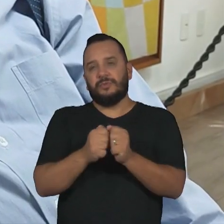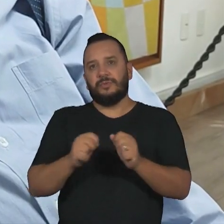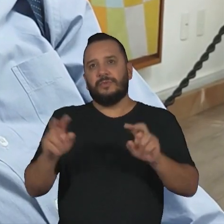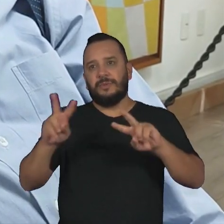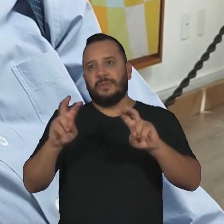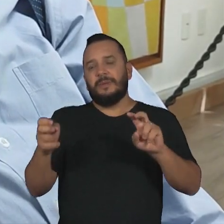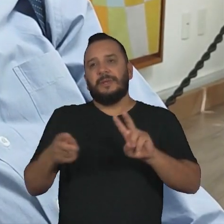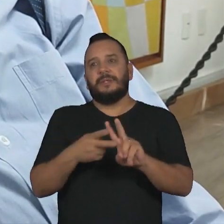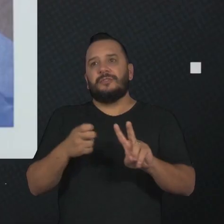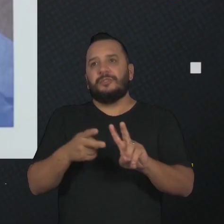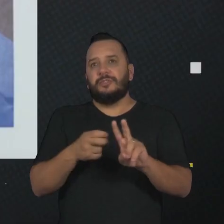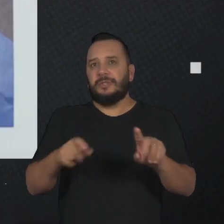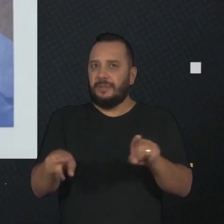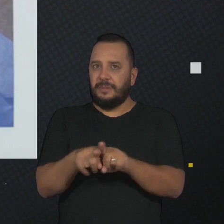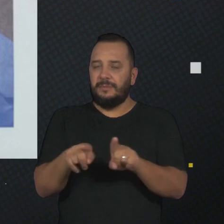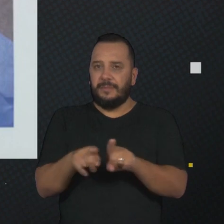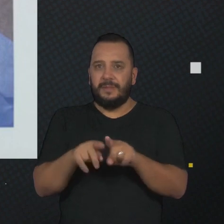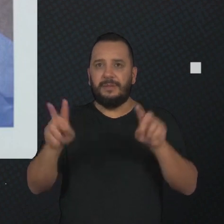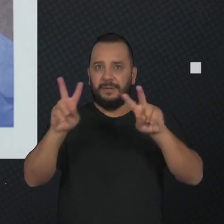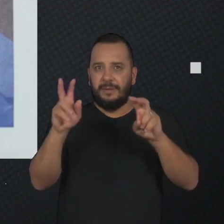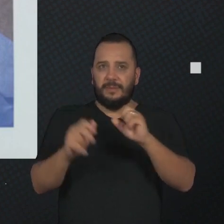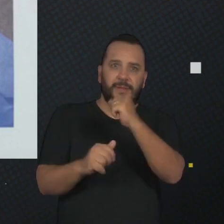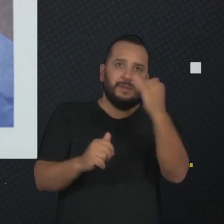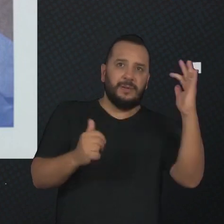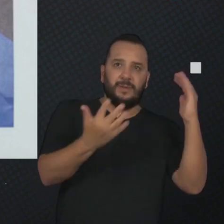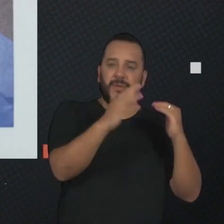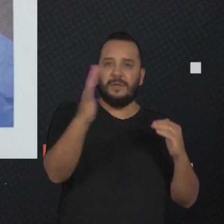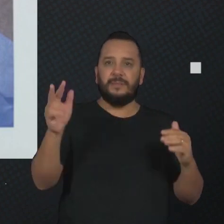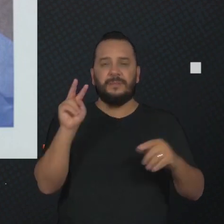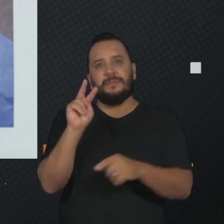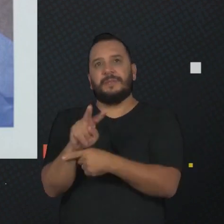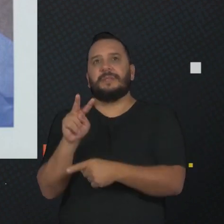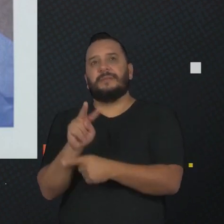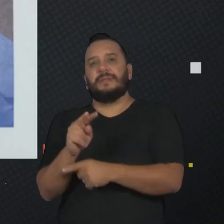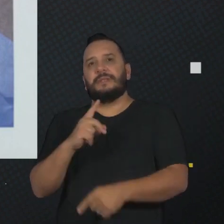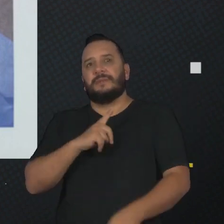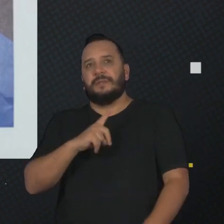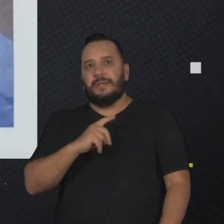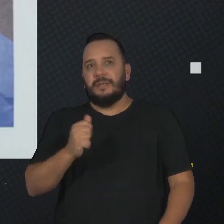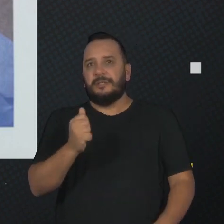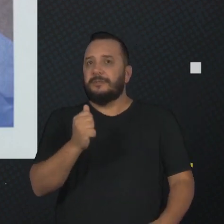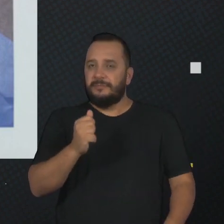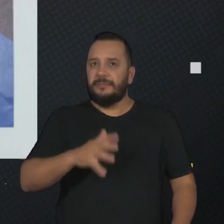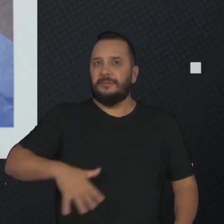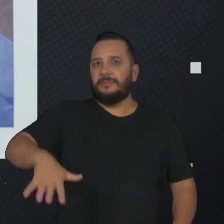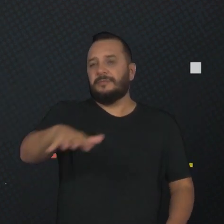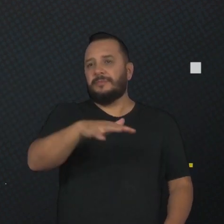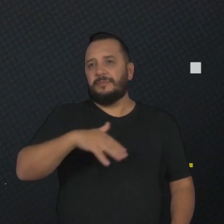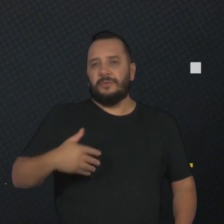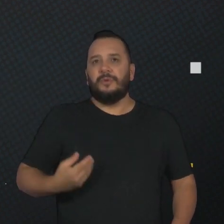indígena veio, evidentemente, o tema ecológico, o tema de preservação da floresta, do ambiente onde os povos